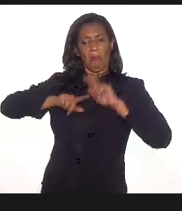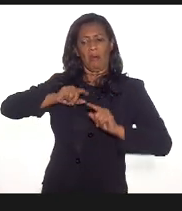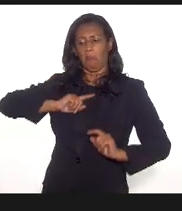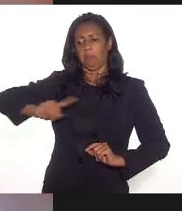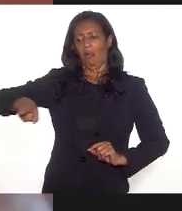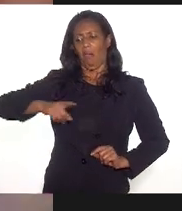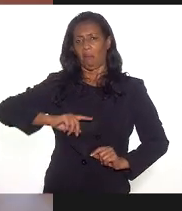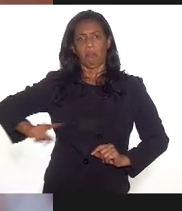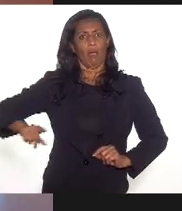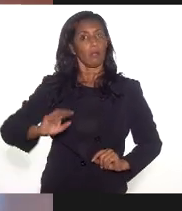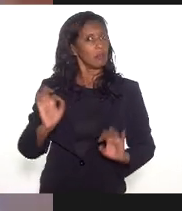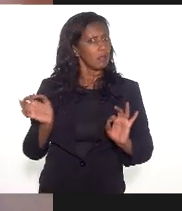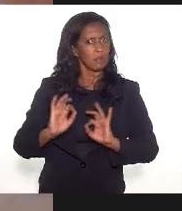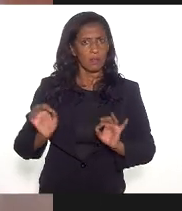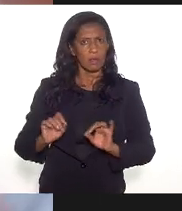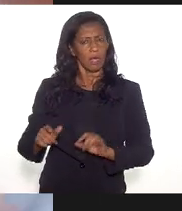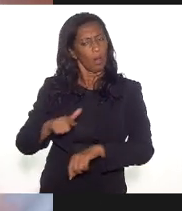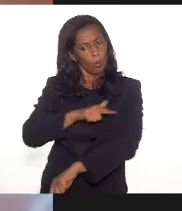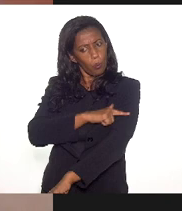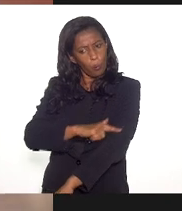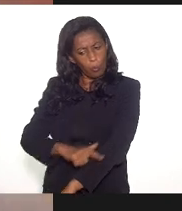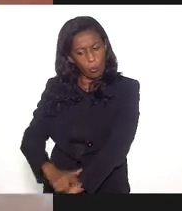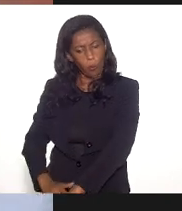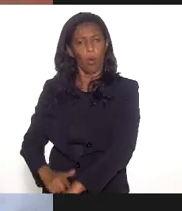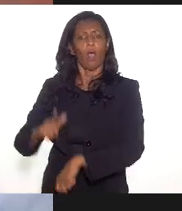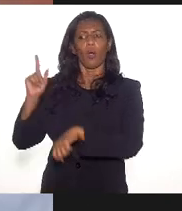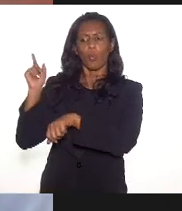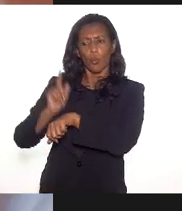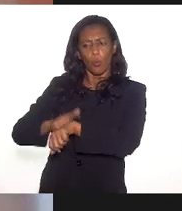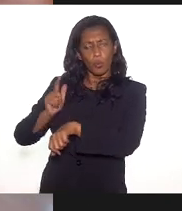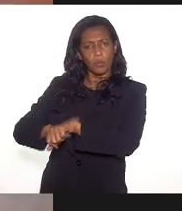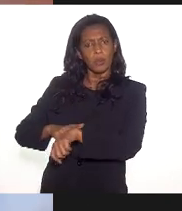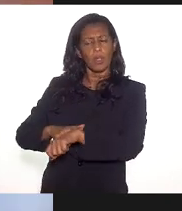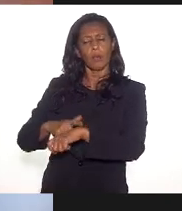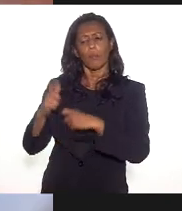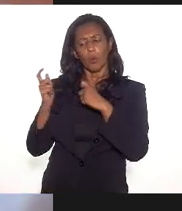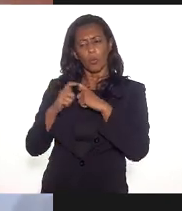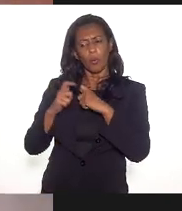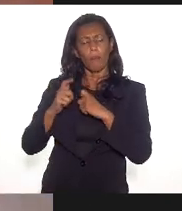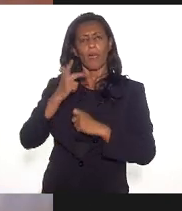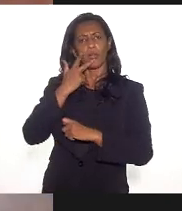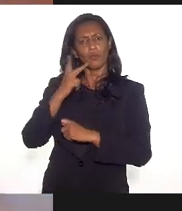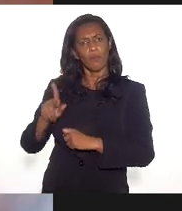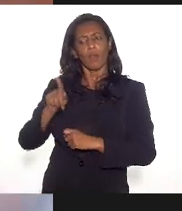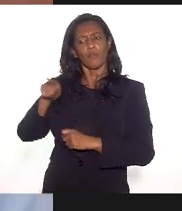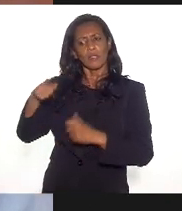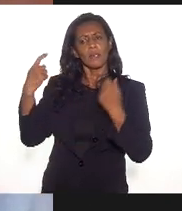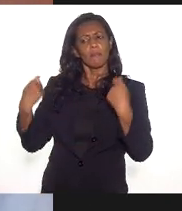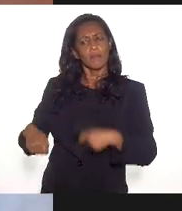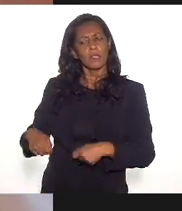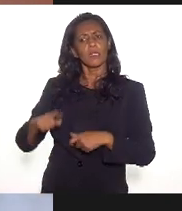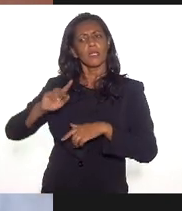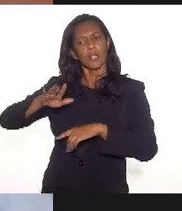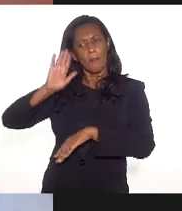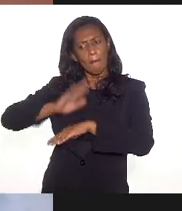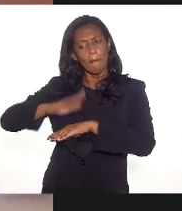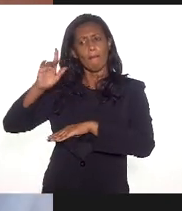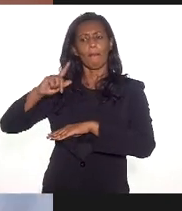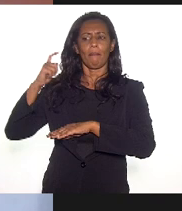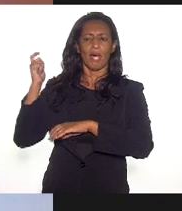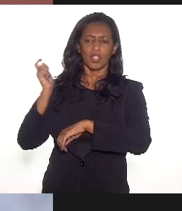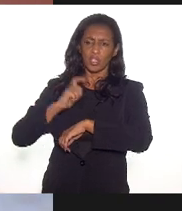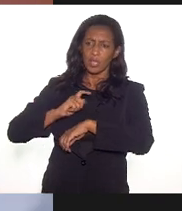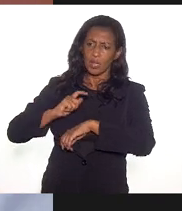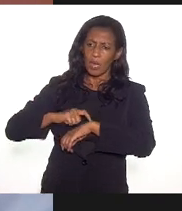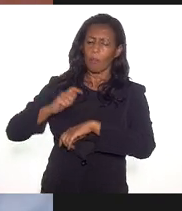Não é confinamento, o cara fica lá no tempo que o médico chega e diz: olha, você precisa de tanto tempo, mas o cara querendo sair,